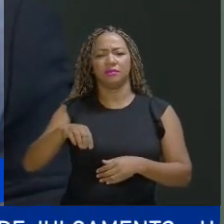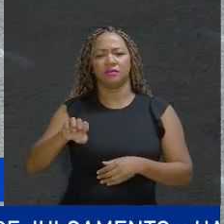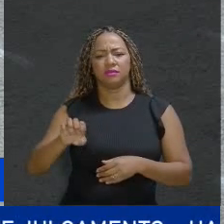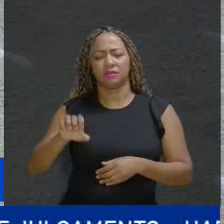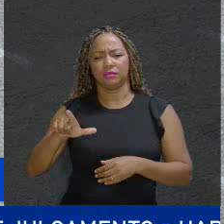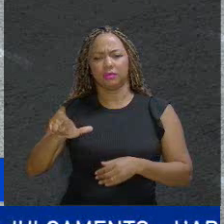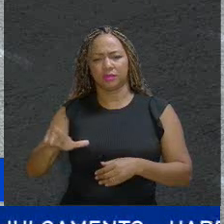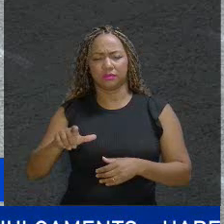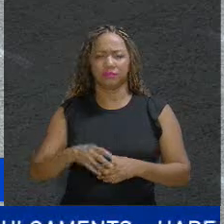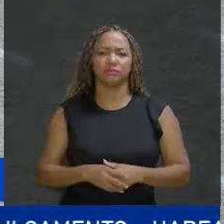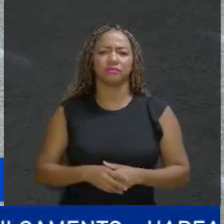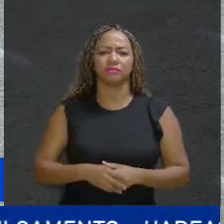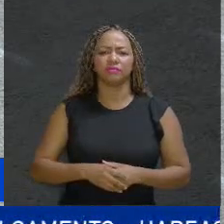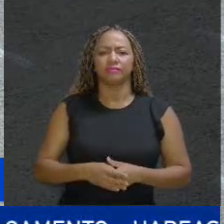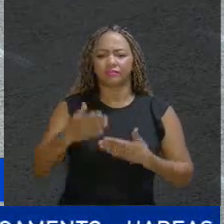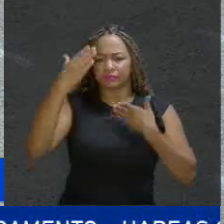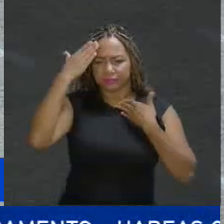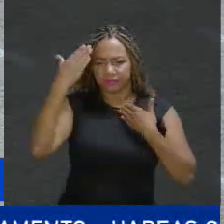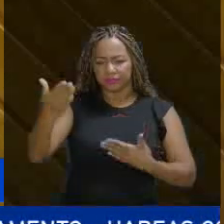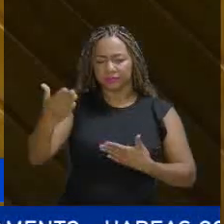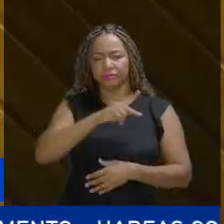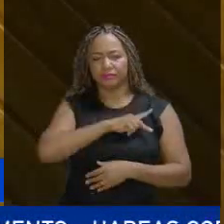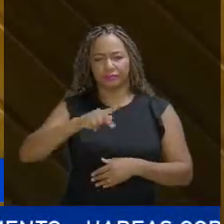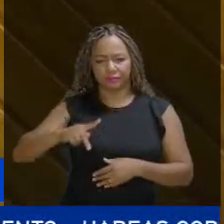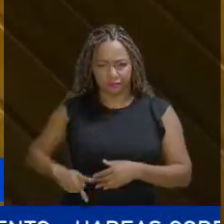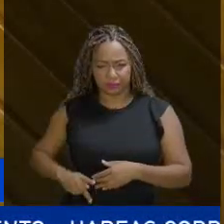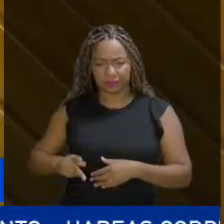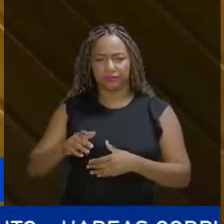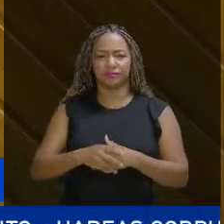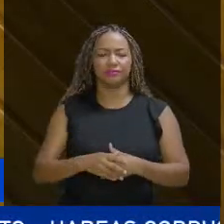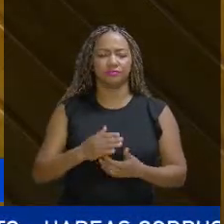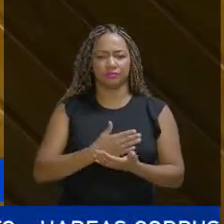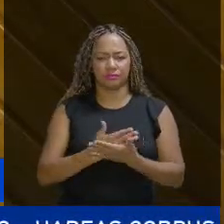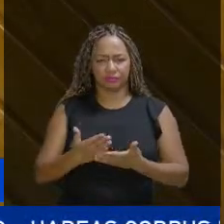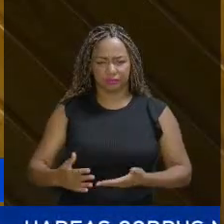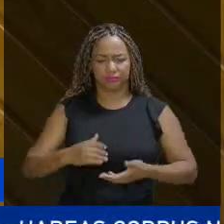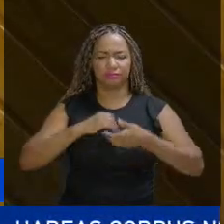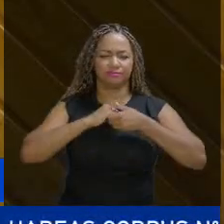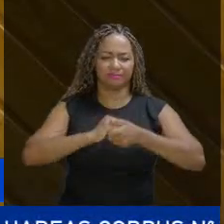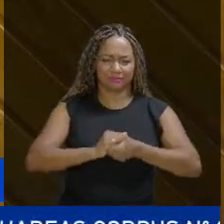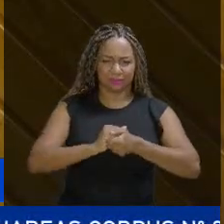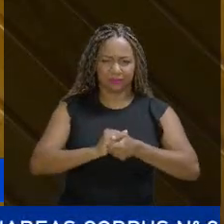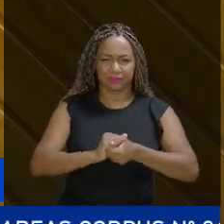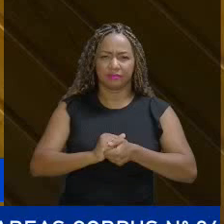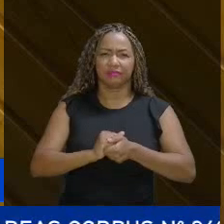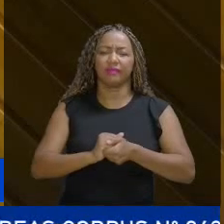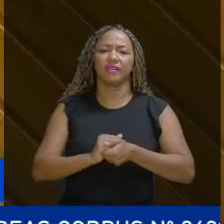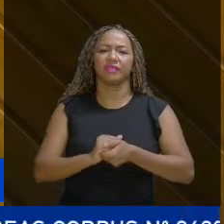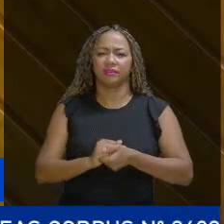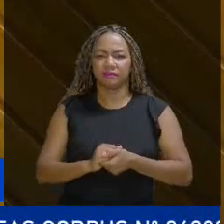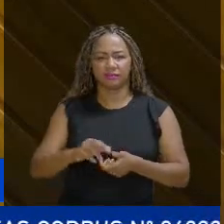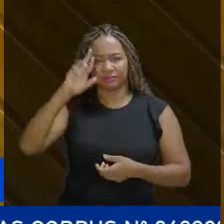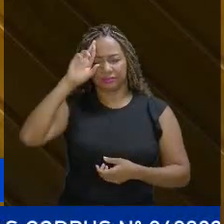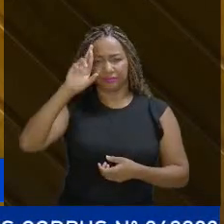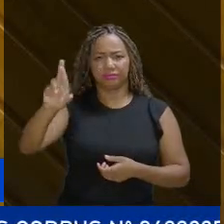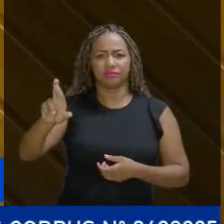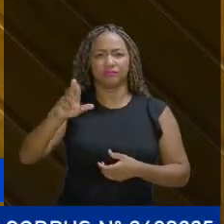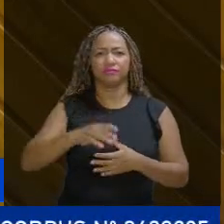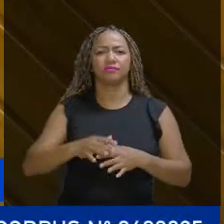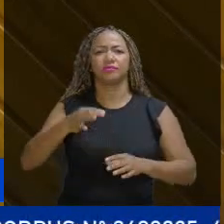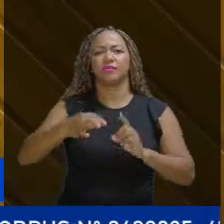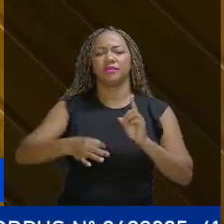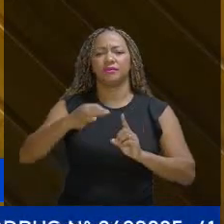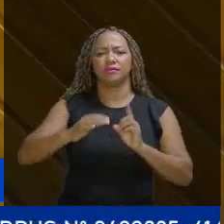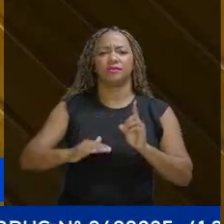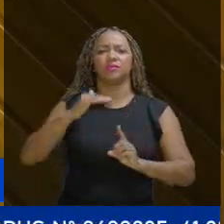regimental. Obrigado, senhor presidente. Inicialmente, cumprimento Vossa Excelência,